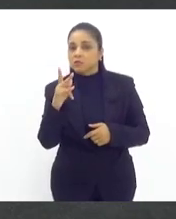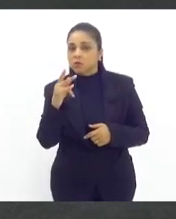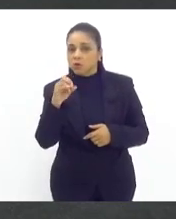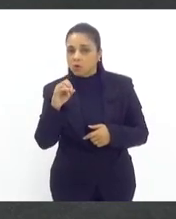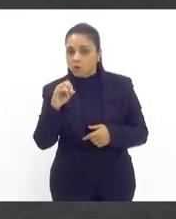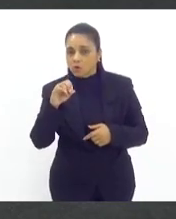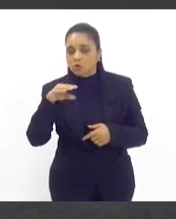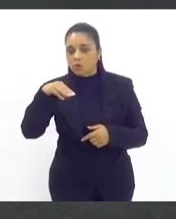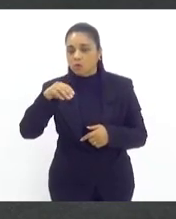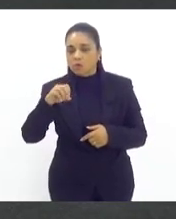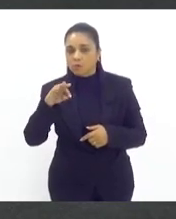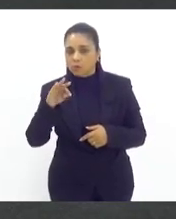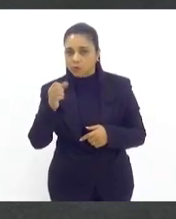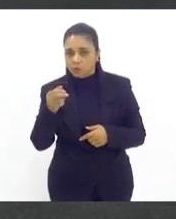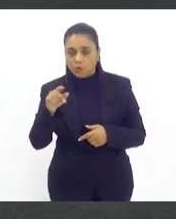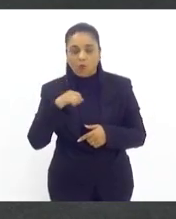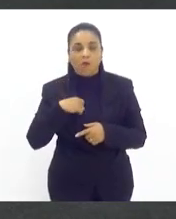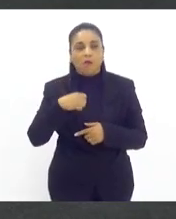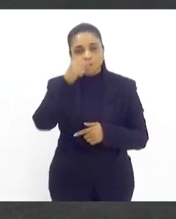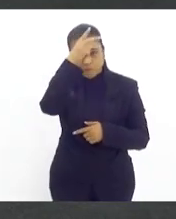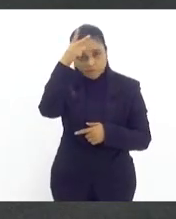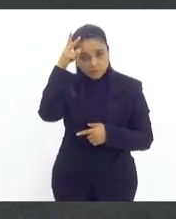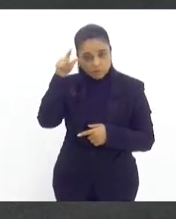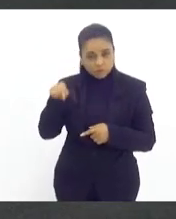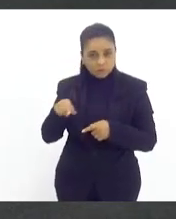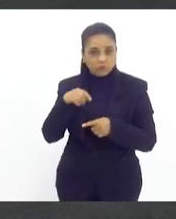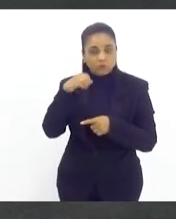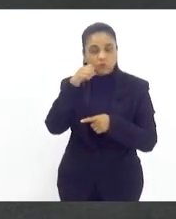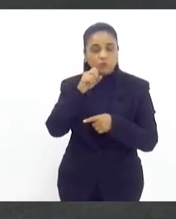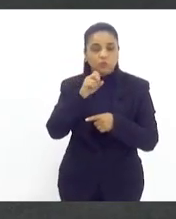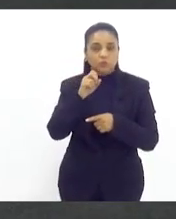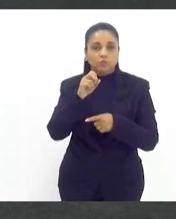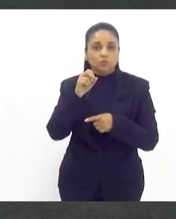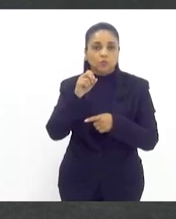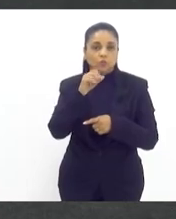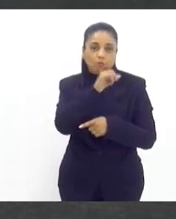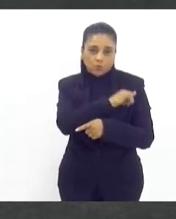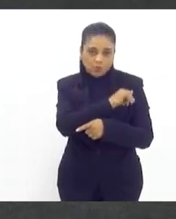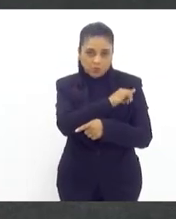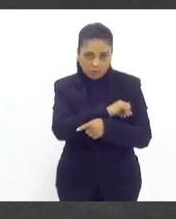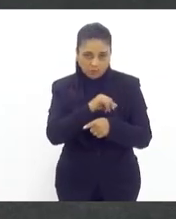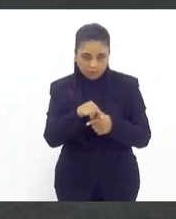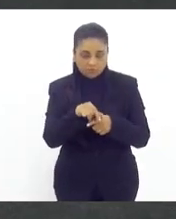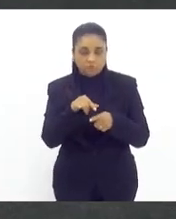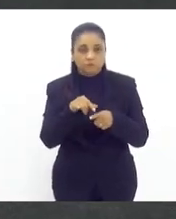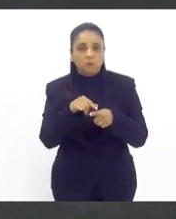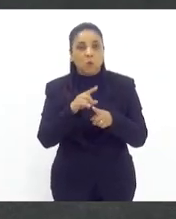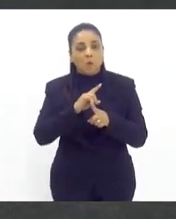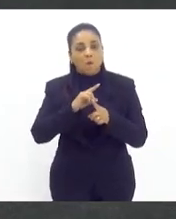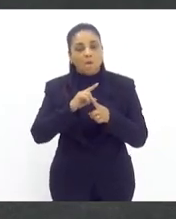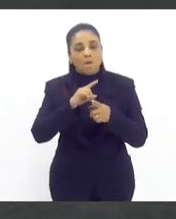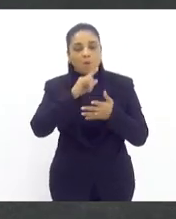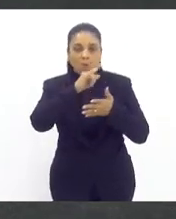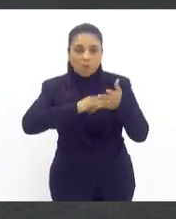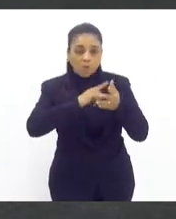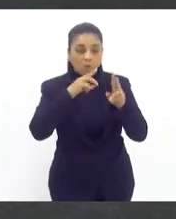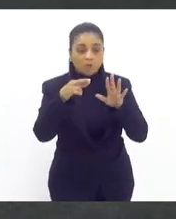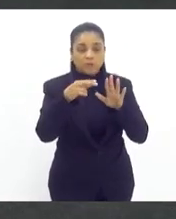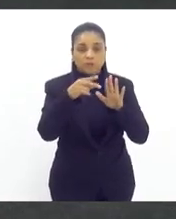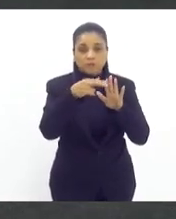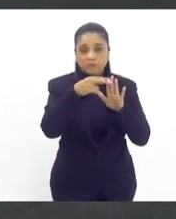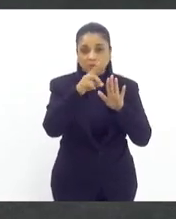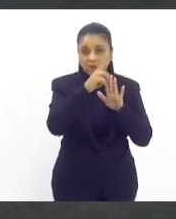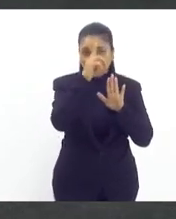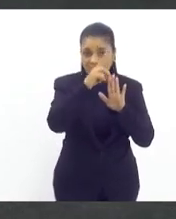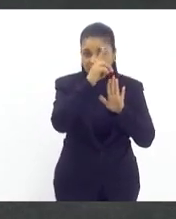de emitir um decreto onde ia ser op pode proibir a locação